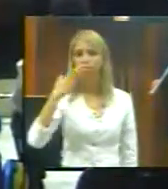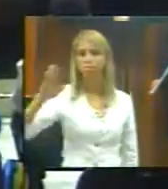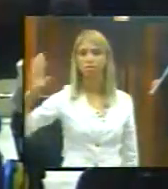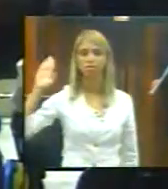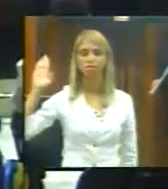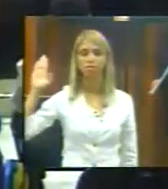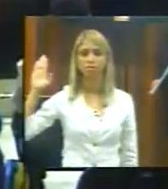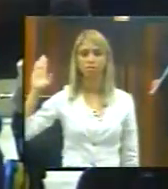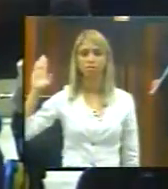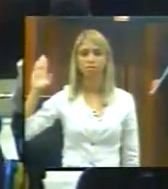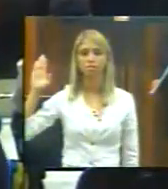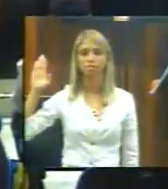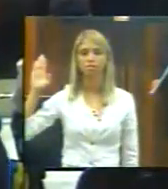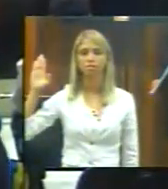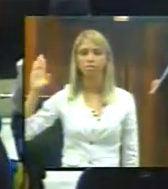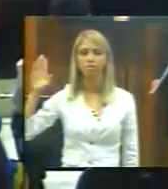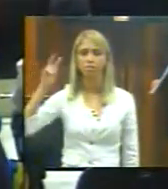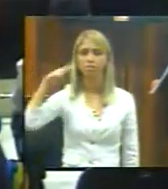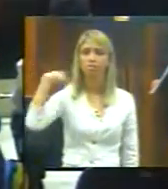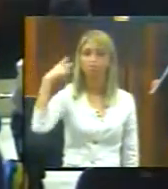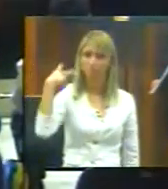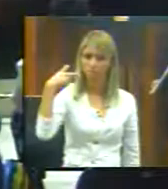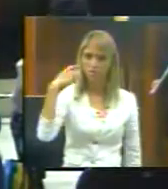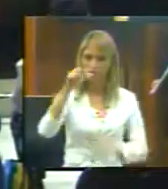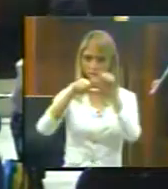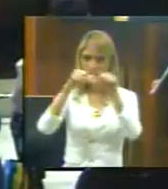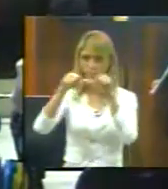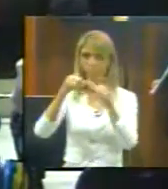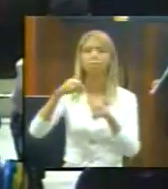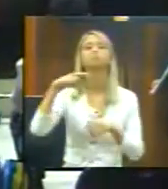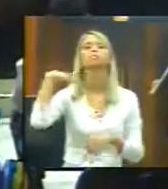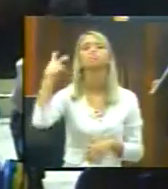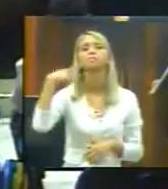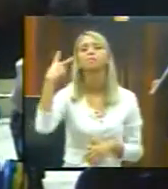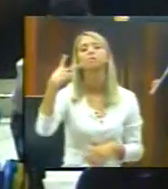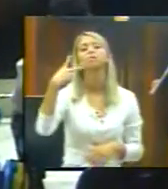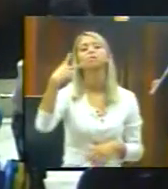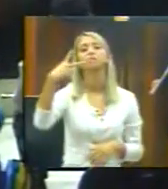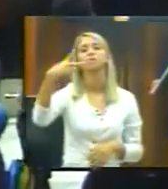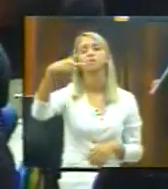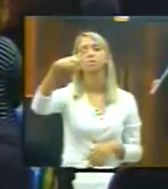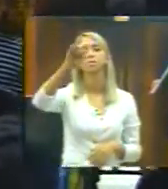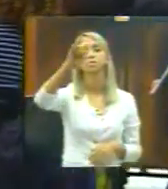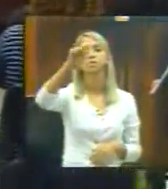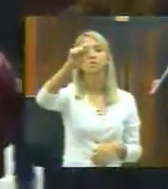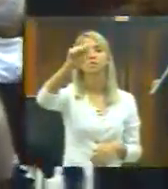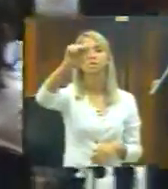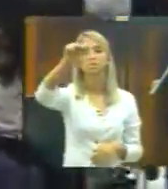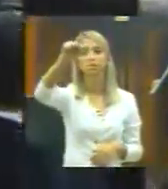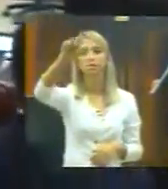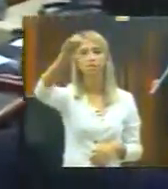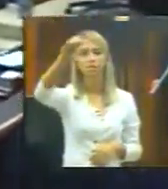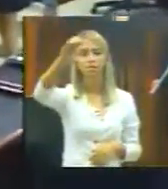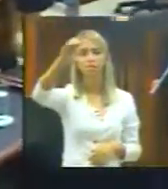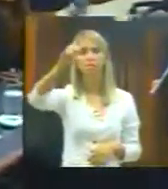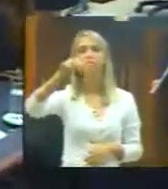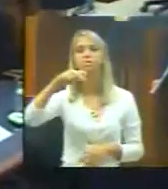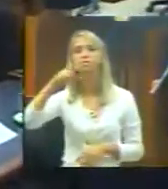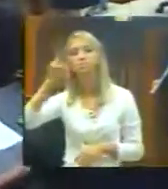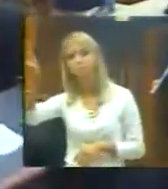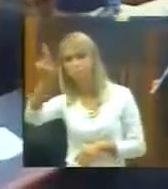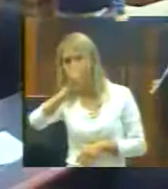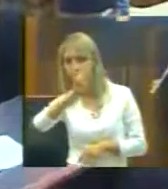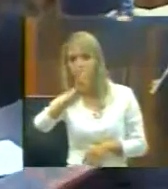Com a palavra, o nobre vereador... Não está presente, Igor Rangel. Com a palavra, o nobre vereador Isaac Vitor de Santana Santos.